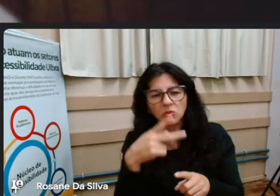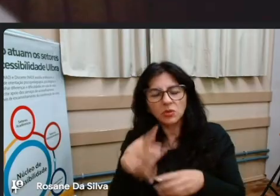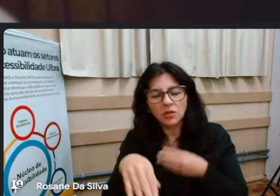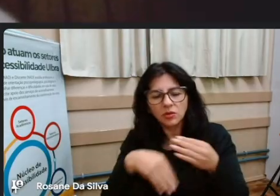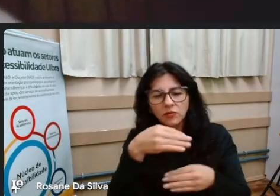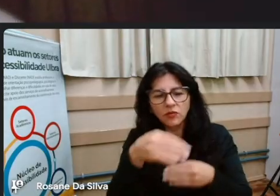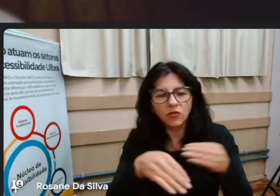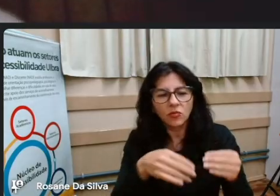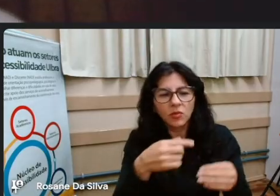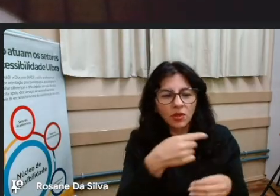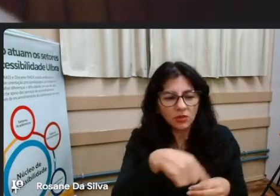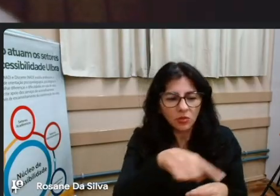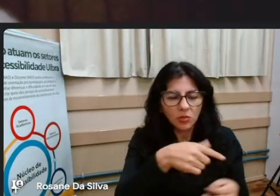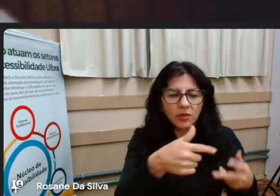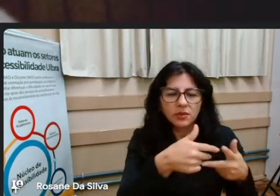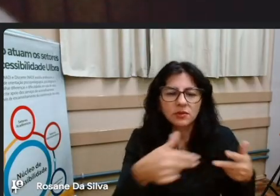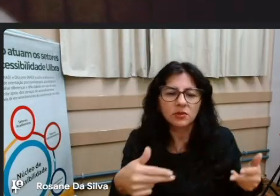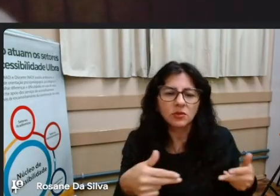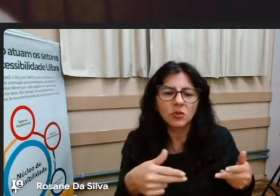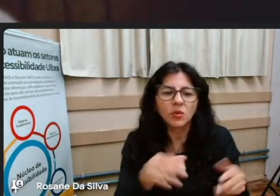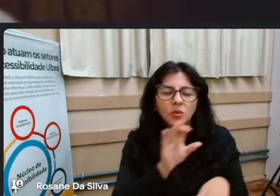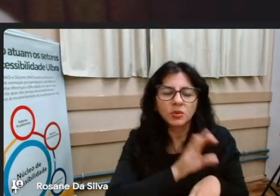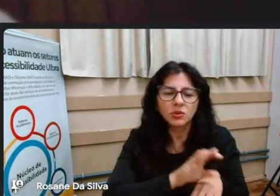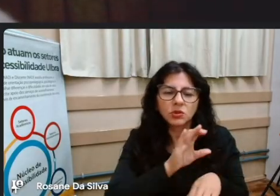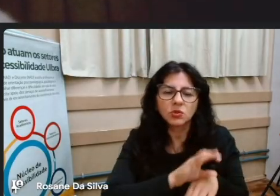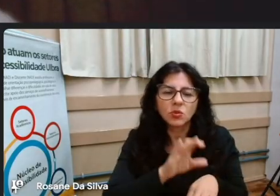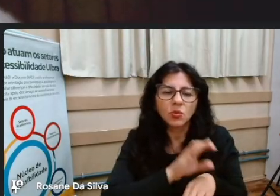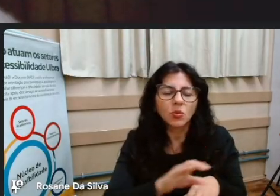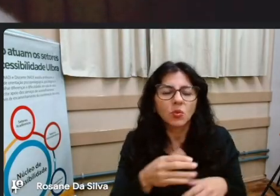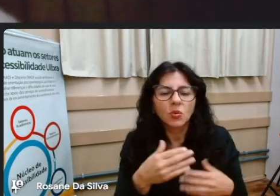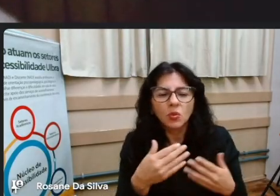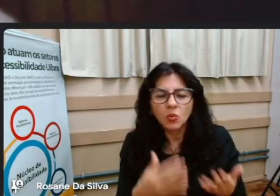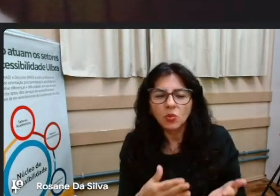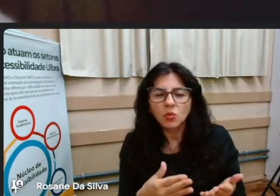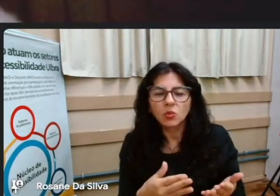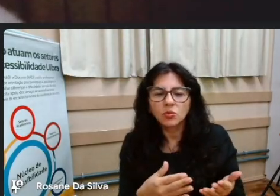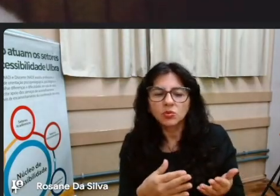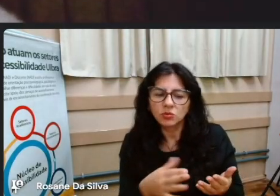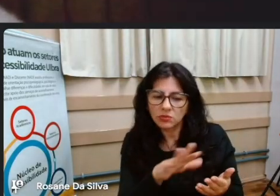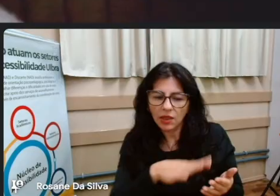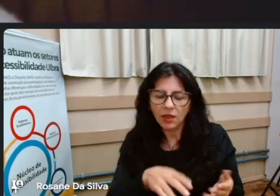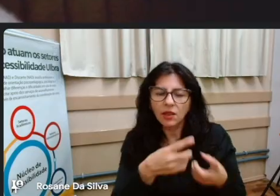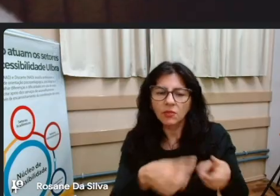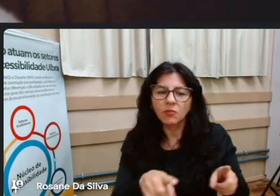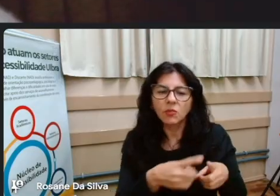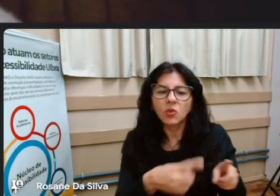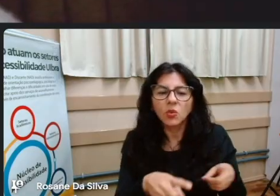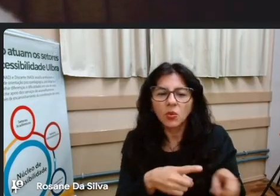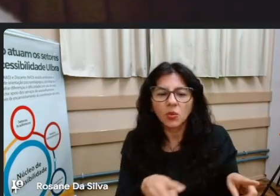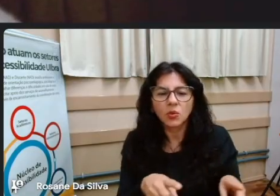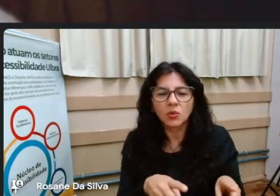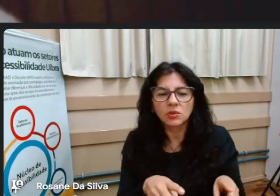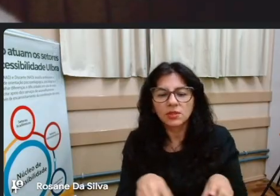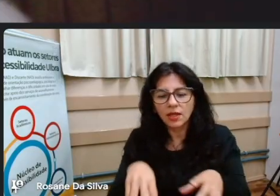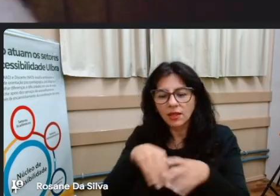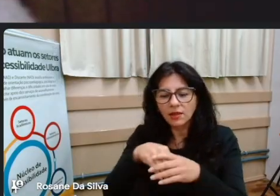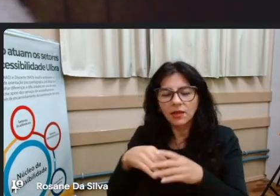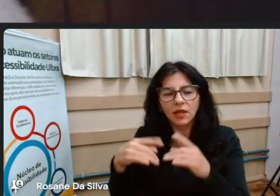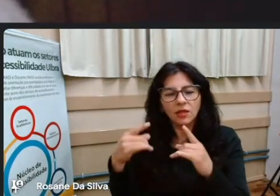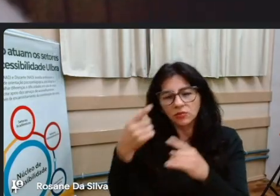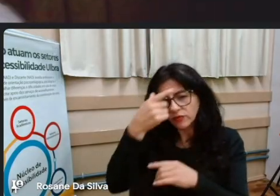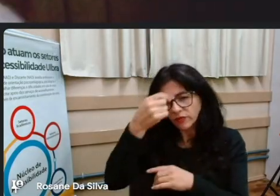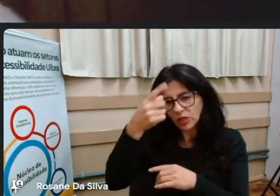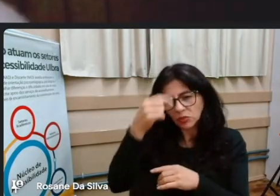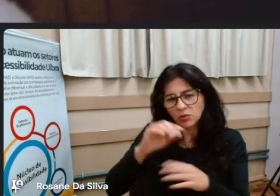bancas e e e e do teu envolvimento com essas iniciativas de cursos que que de